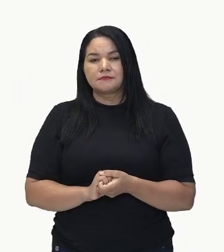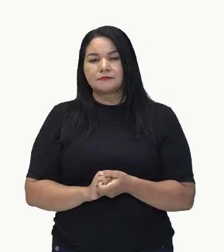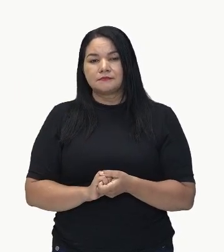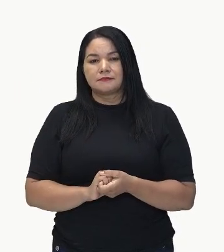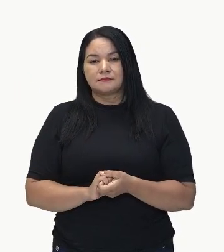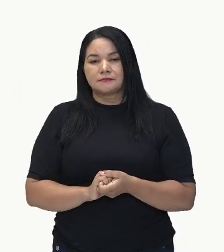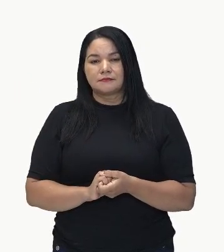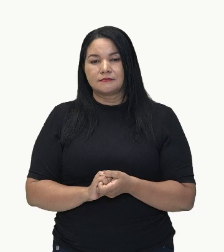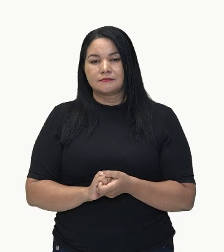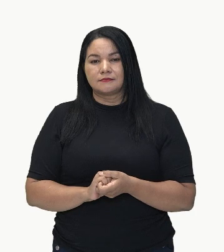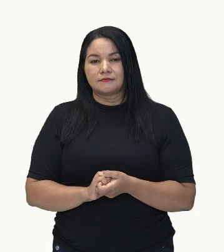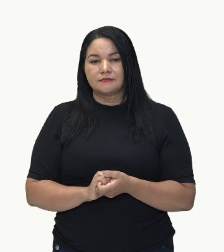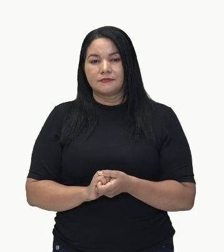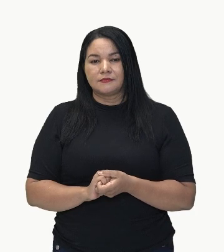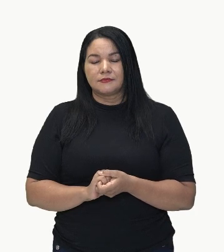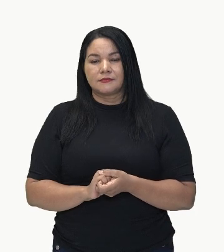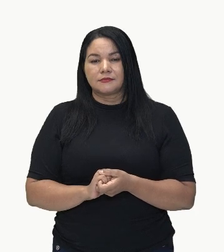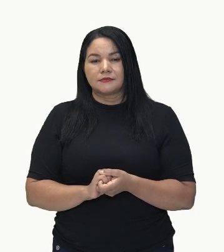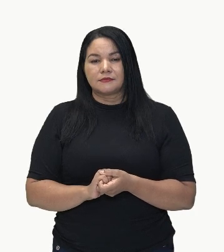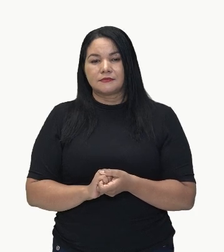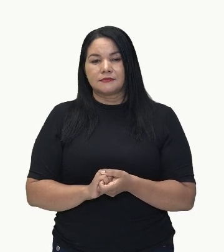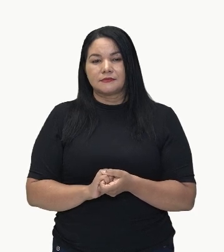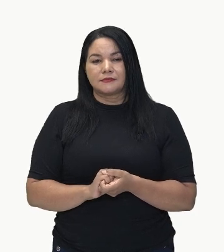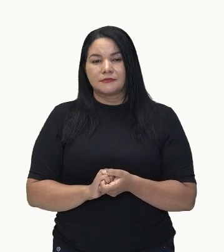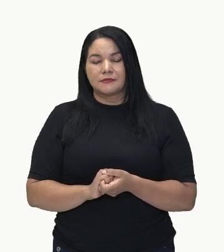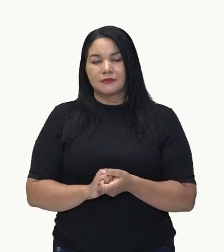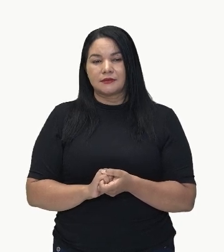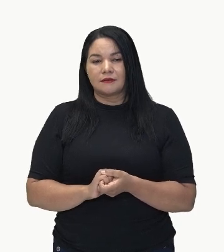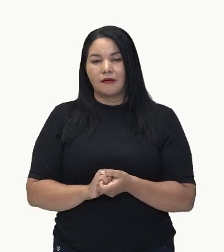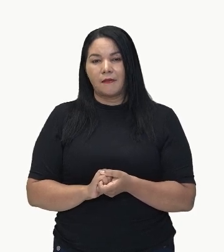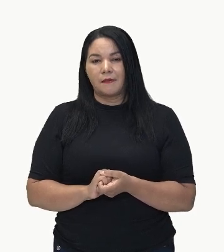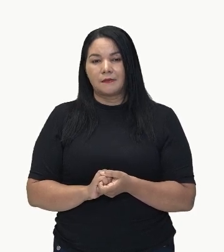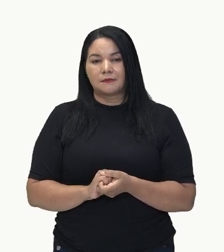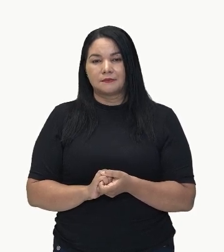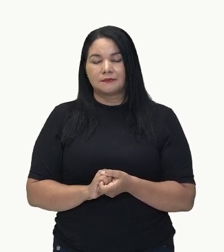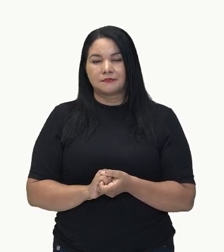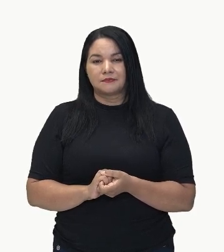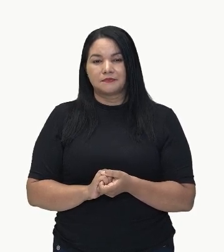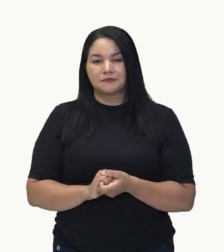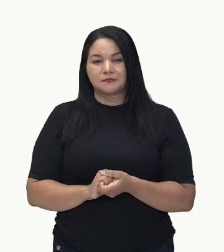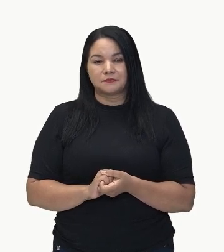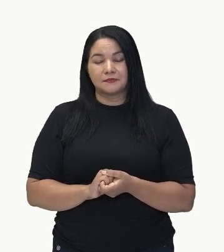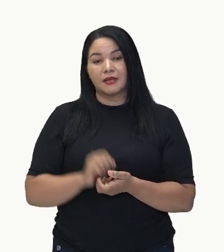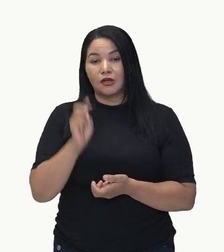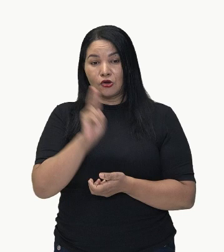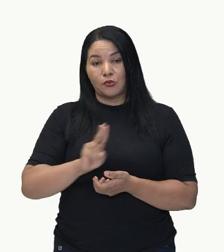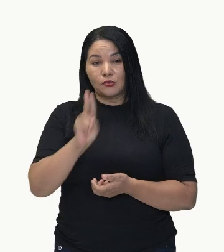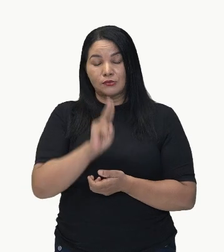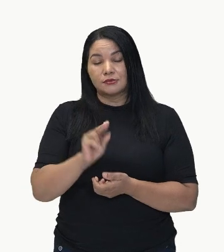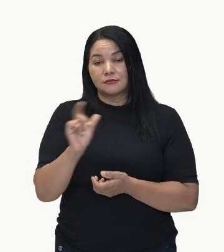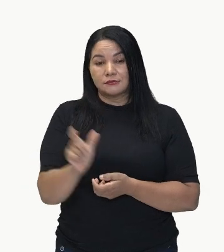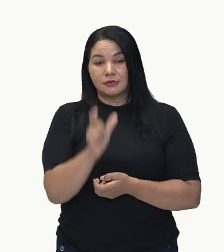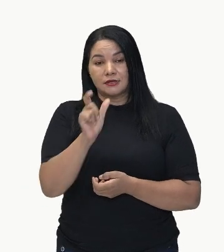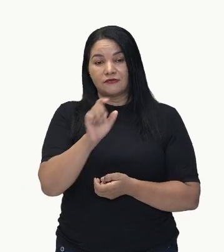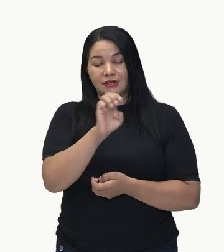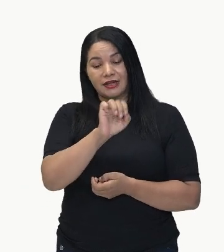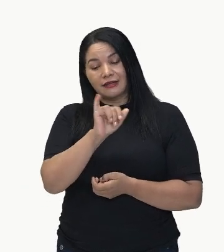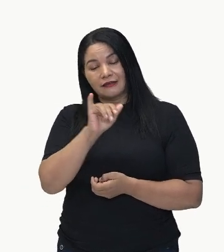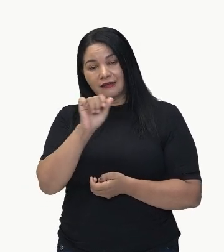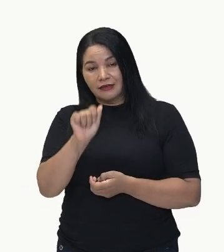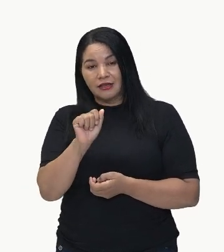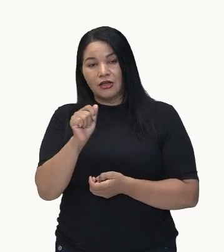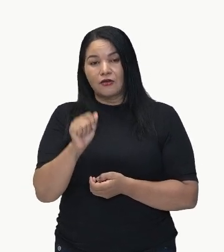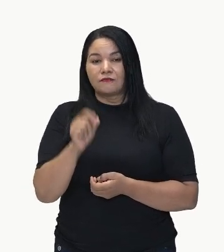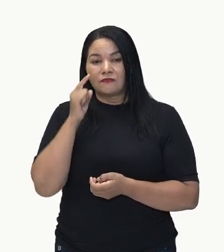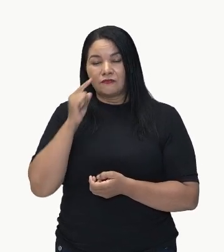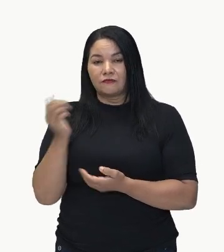Kiel, Suez. Eia todo o passado dentro do presente, eia todo o futuro já dentro de nós.